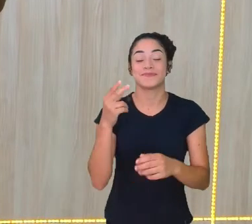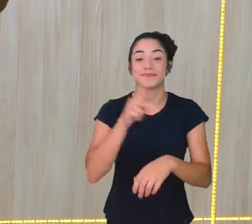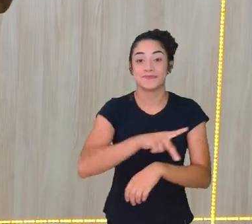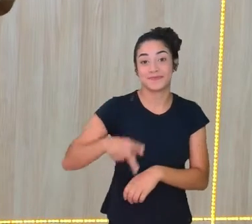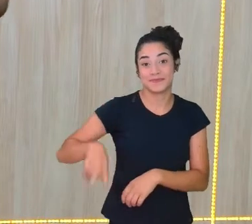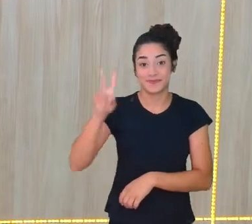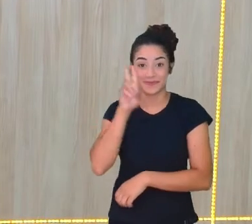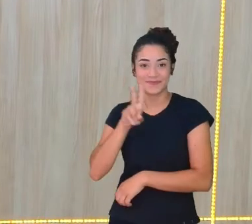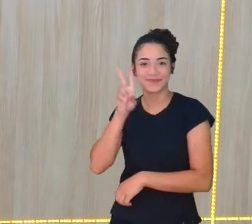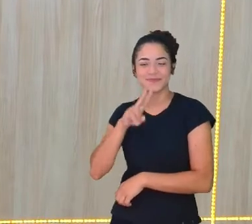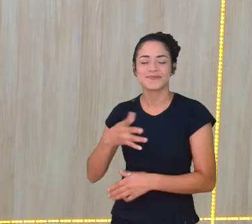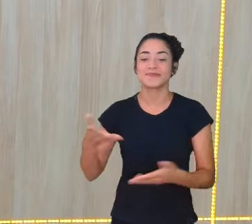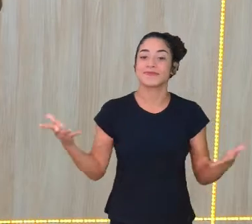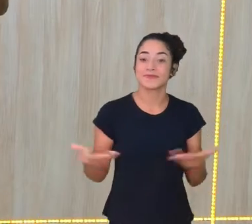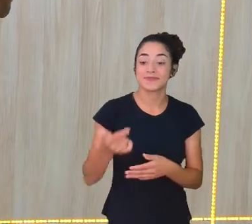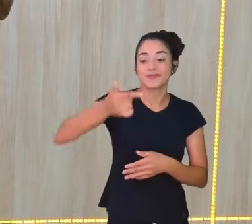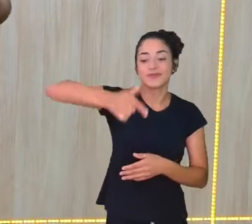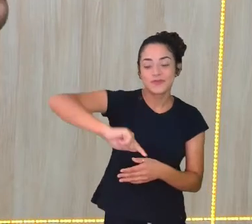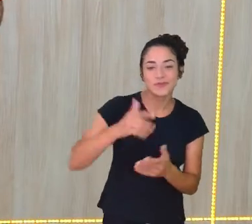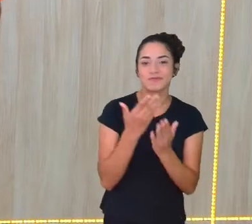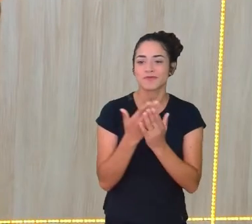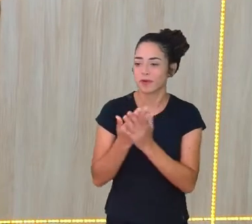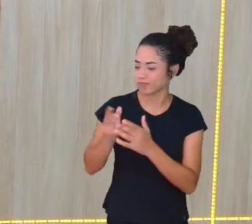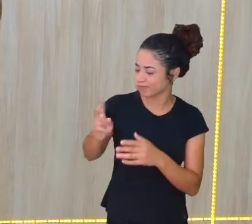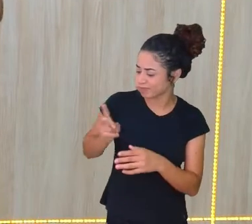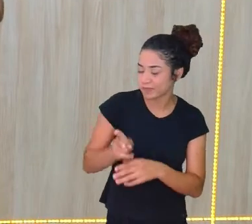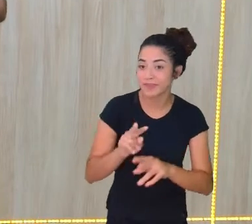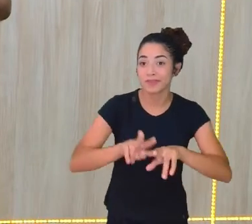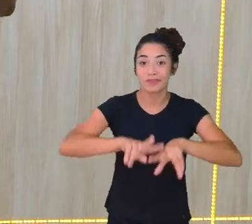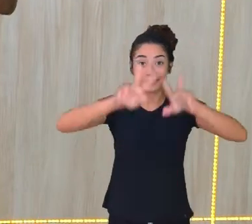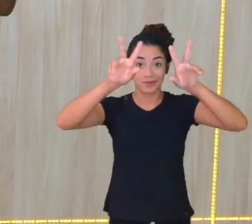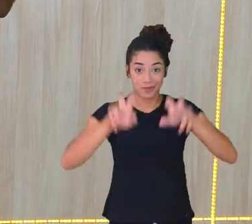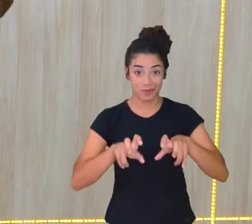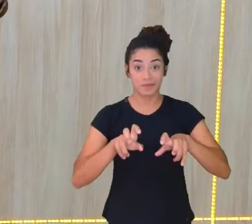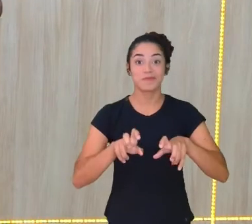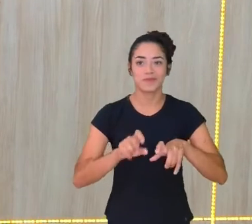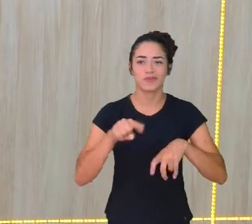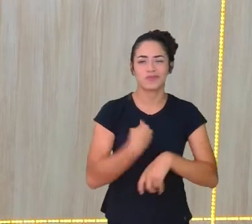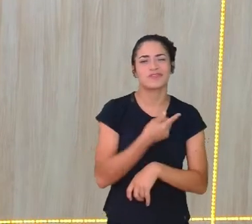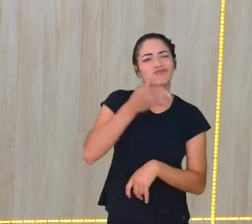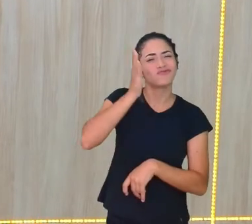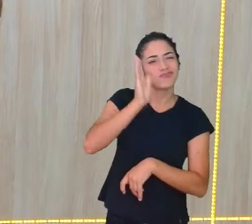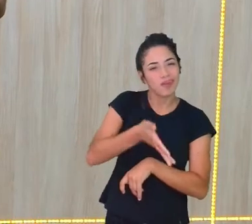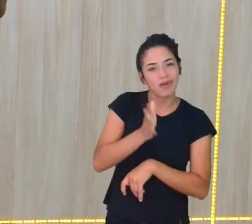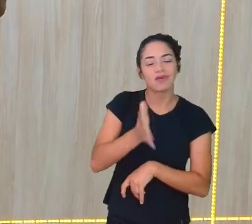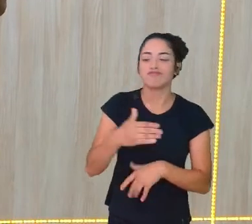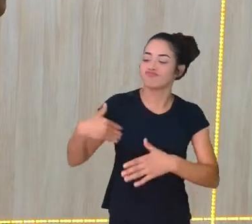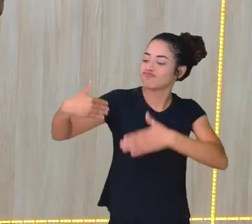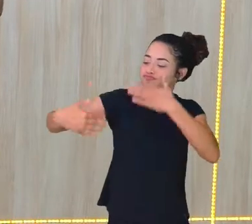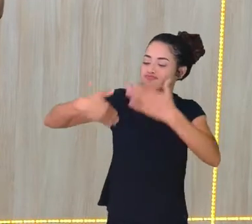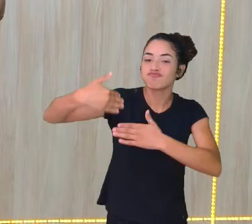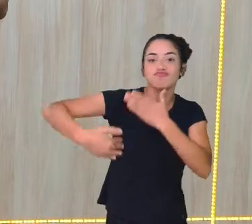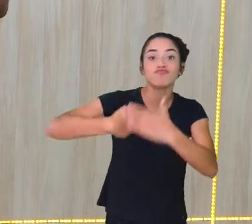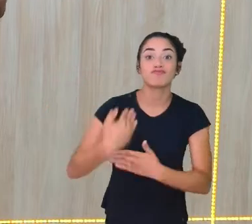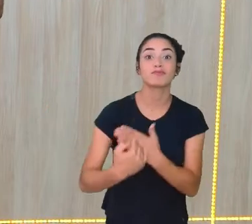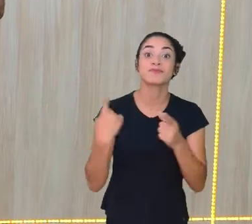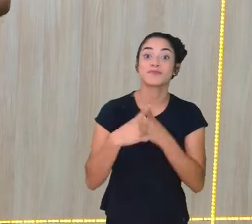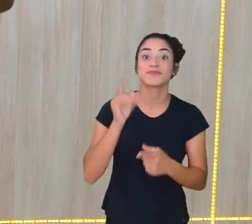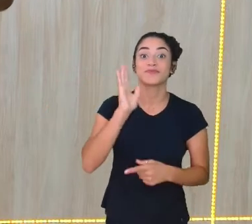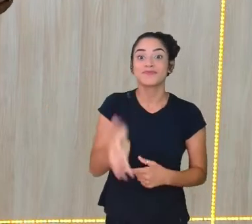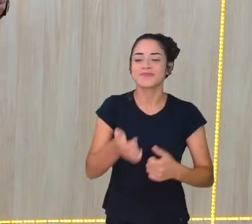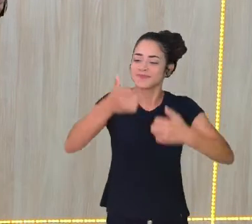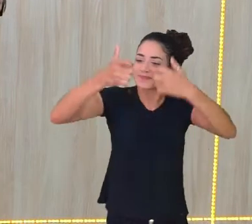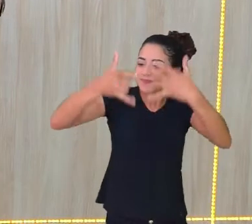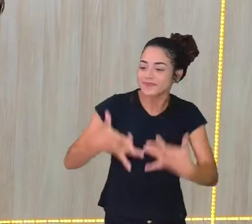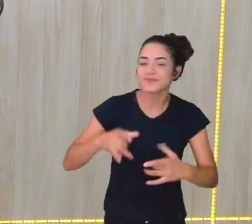nós vamos para mais uma aula dando continuidade a essa temática, né, que a gente está desenvolvendo, porque nós estamos falando...